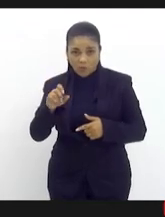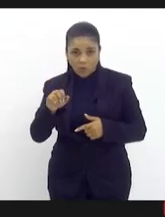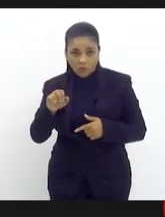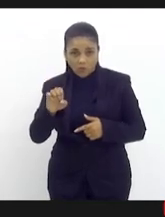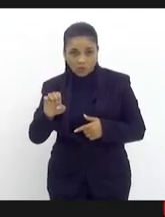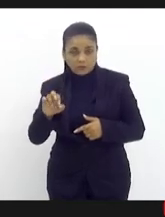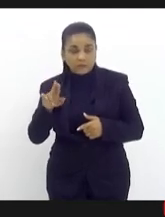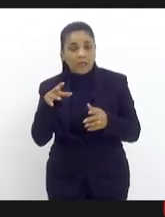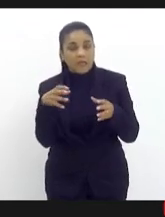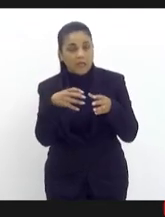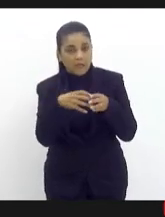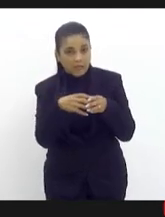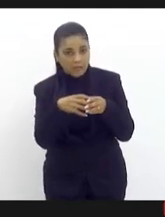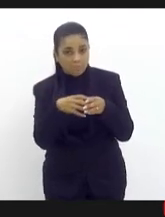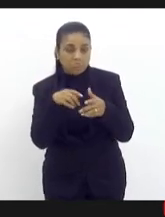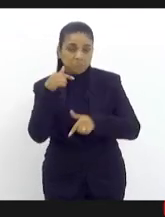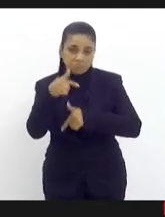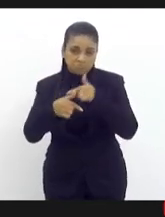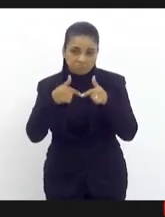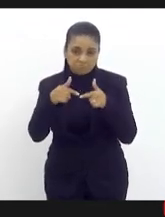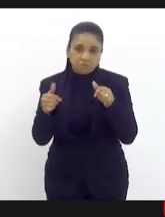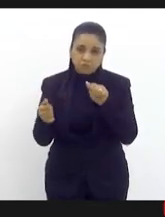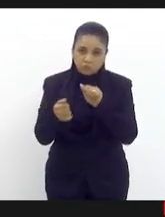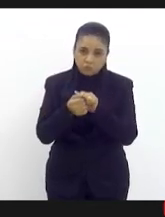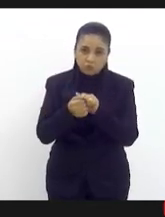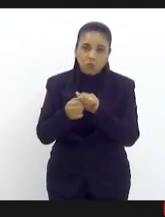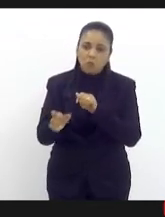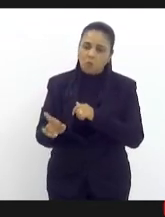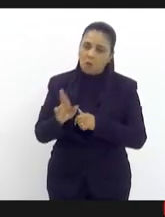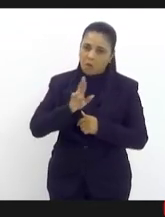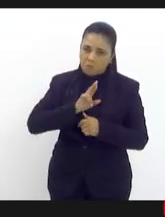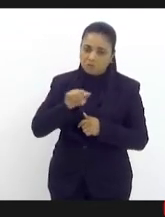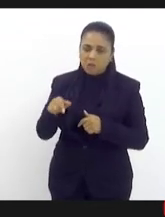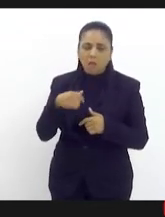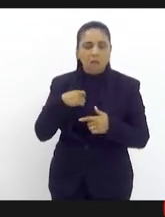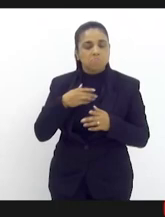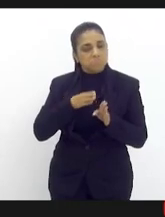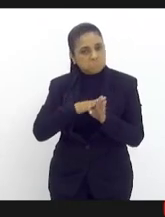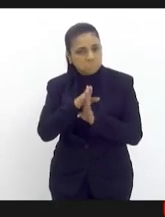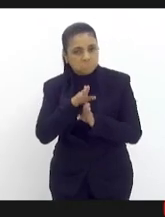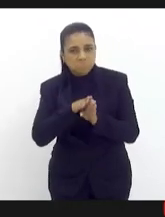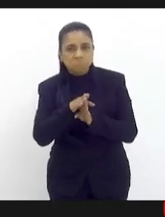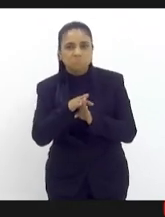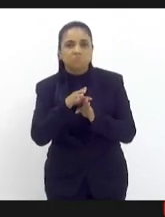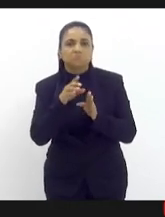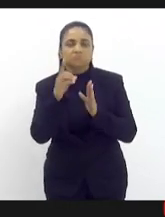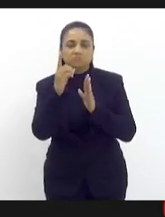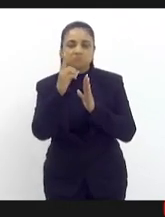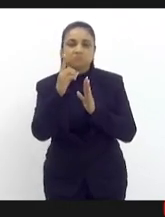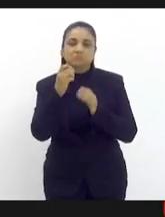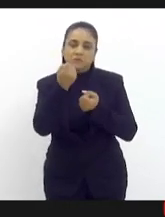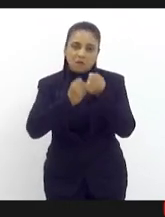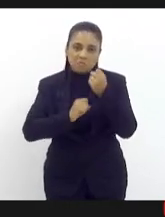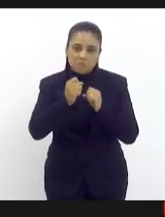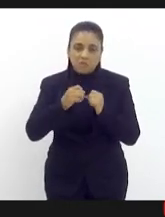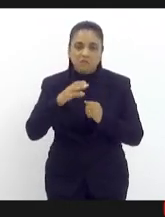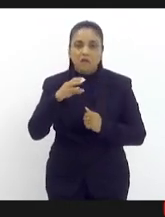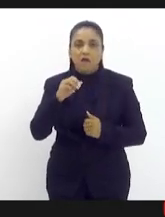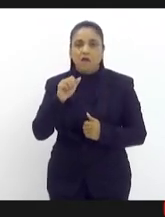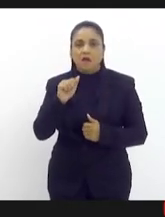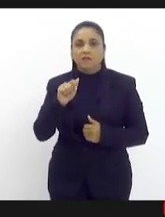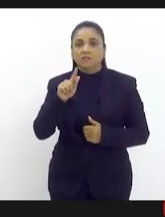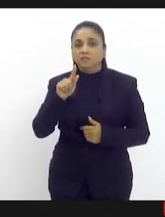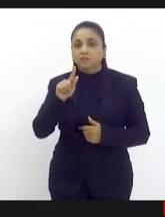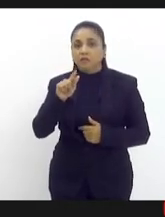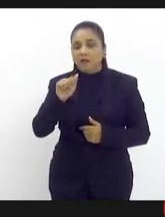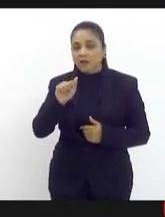sua equipe. E eu tenho certeza que ele será um grande conselheiro na Getransp e irá desenvolver um grande trabalho.